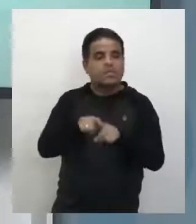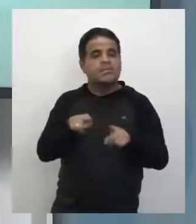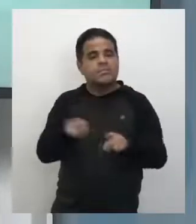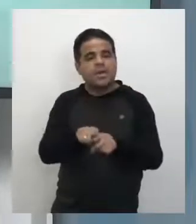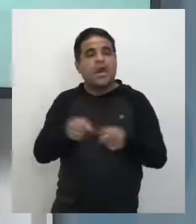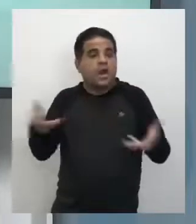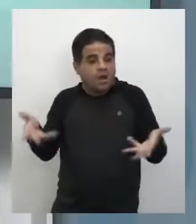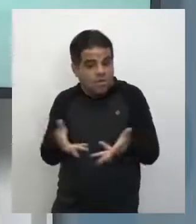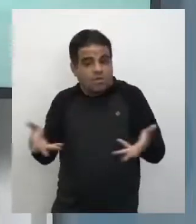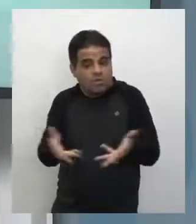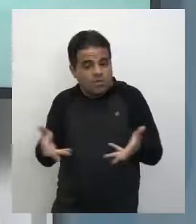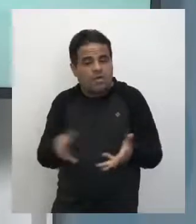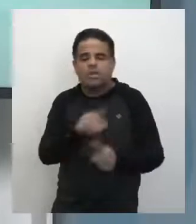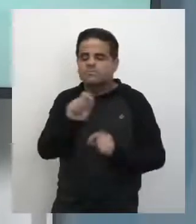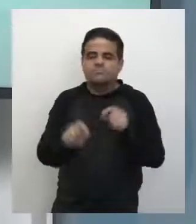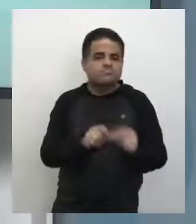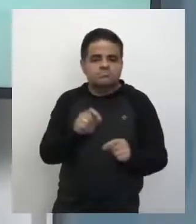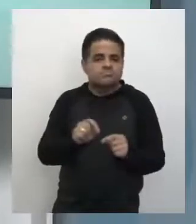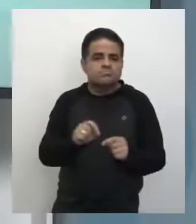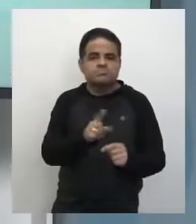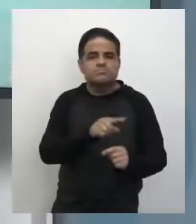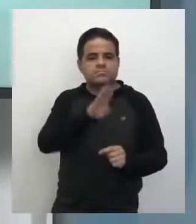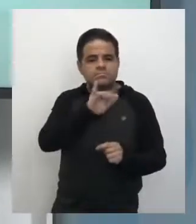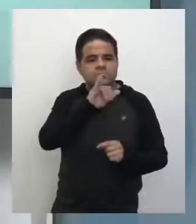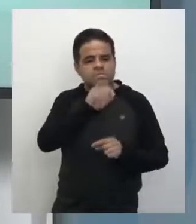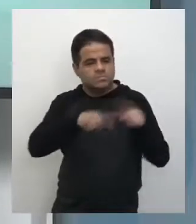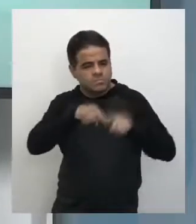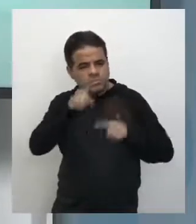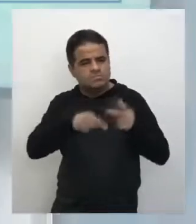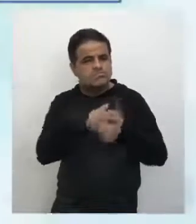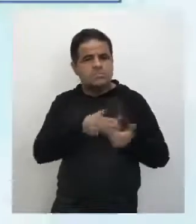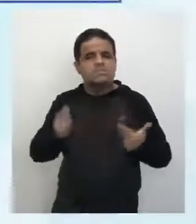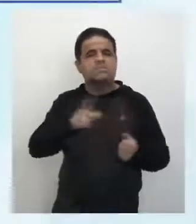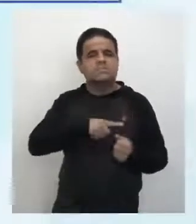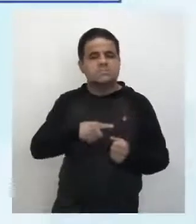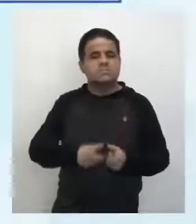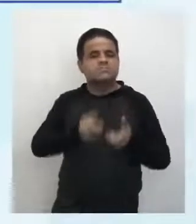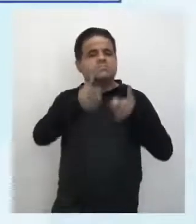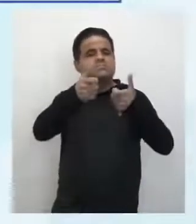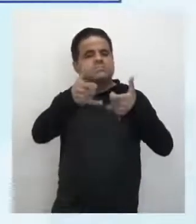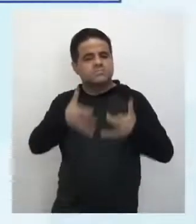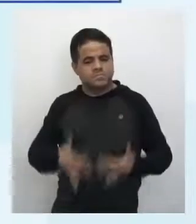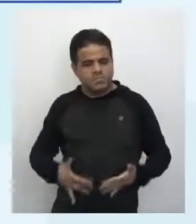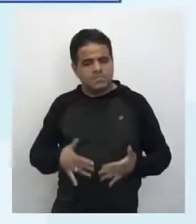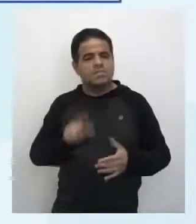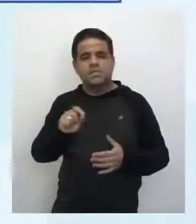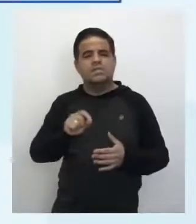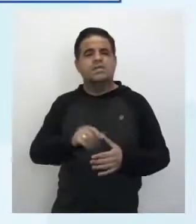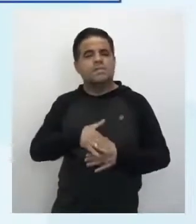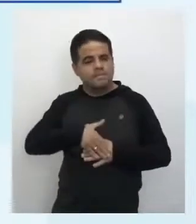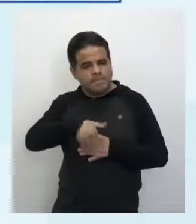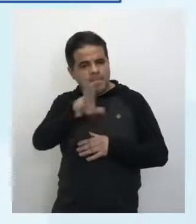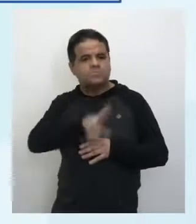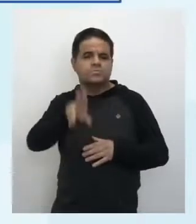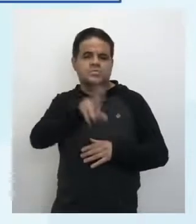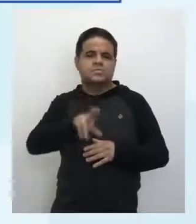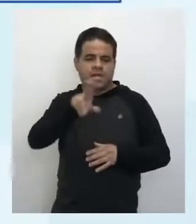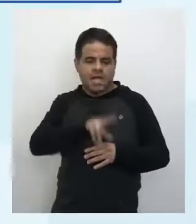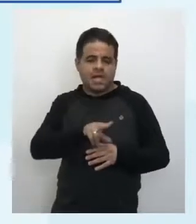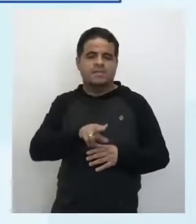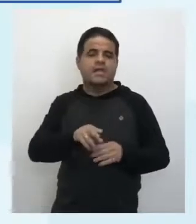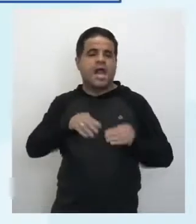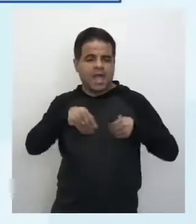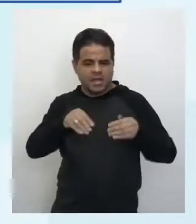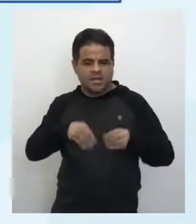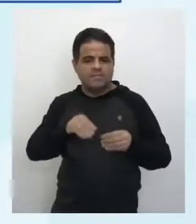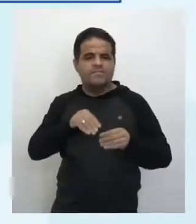respeito agora, né, como que são os biomateriais, a gente tem uma definição que é a mais utilizada, que segundo a